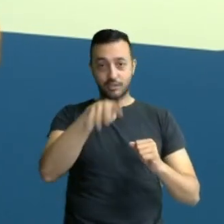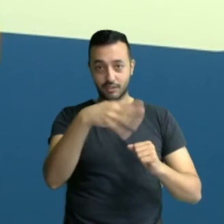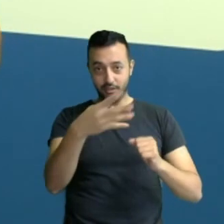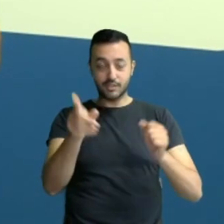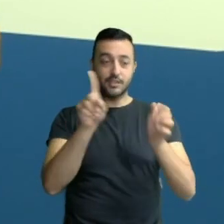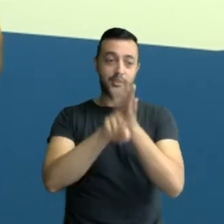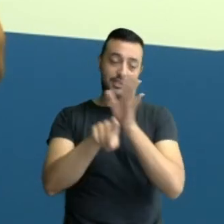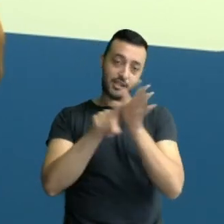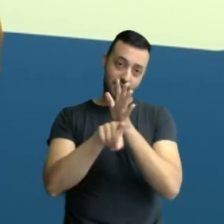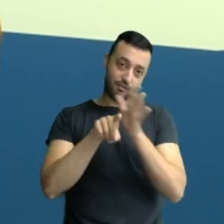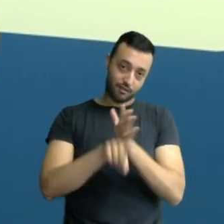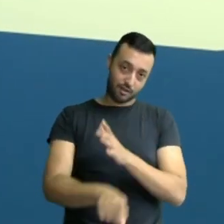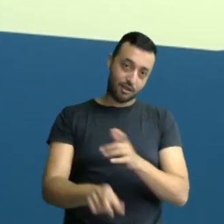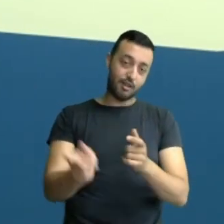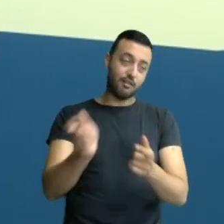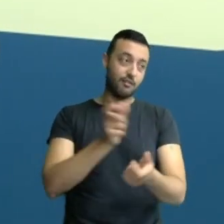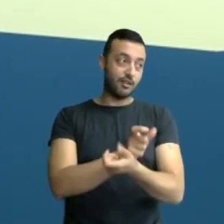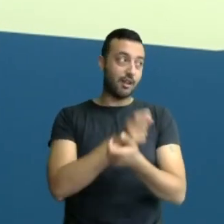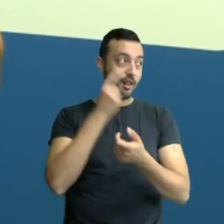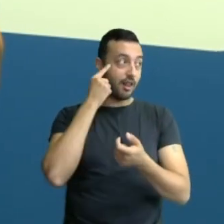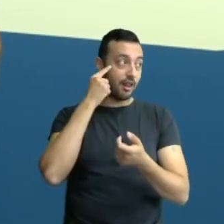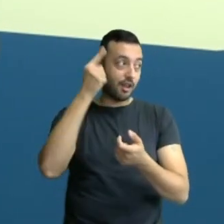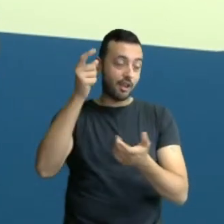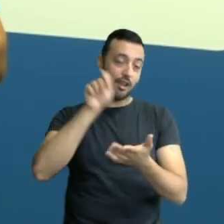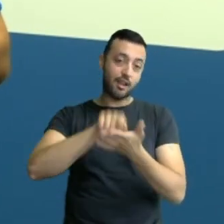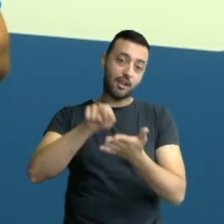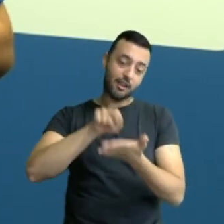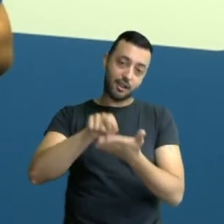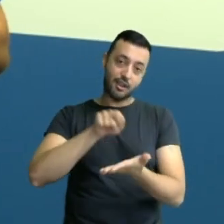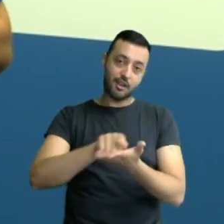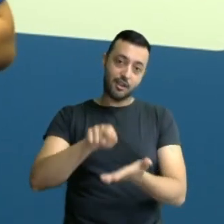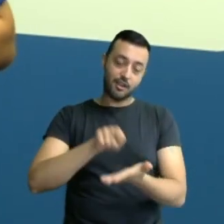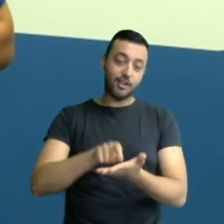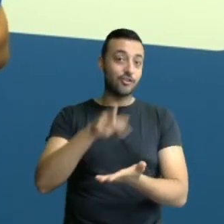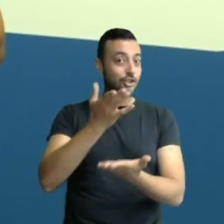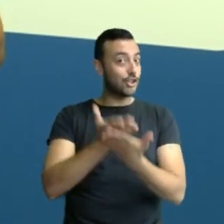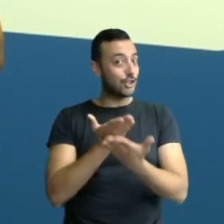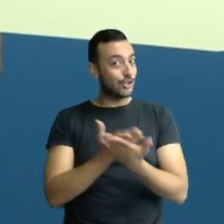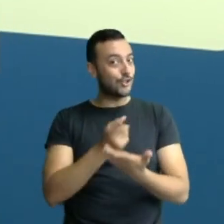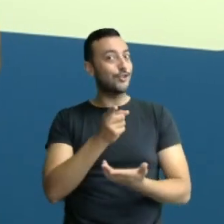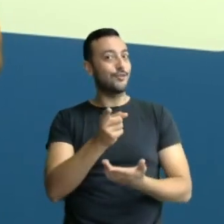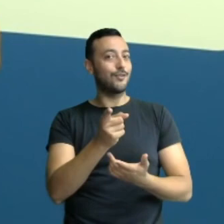interrogative pronouns. Lembrem-se de fazer as anotações,